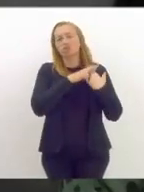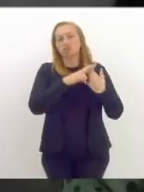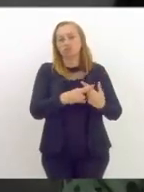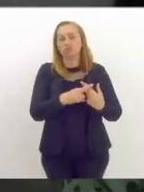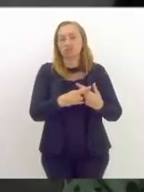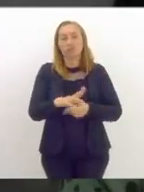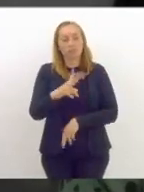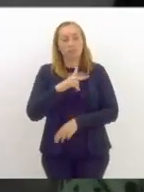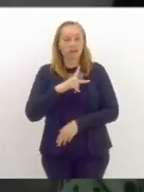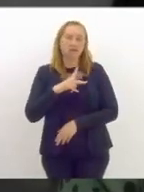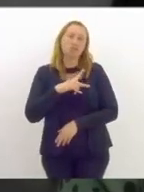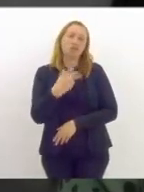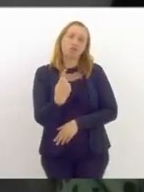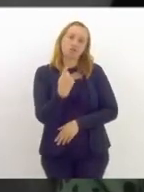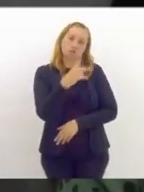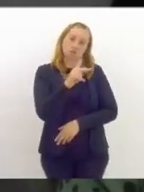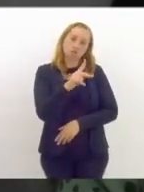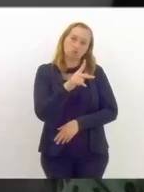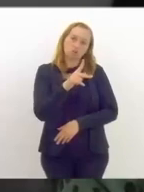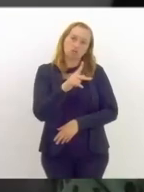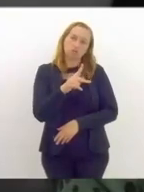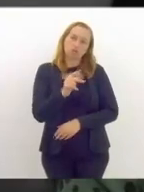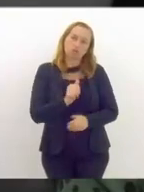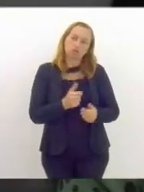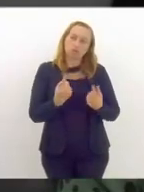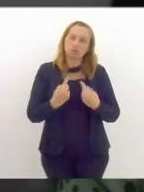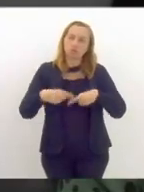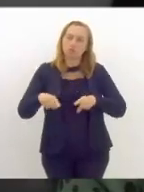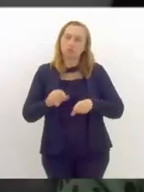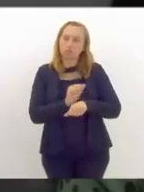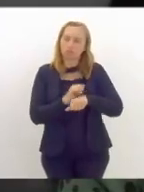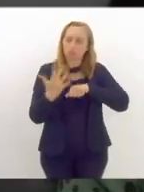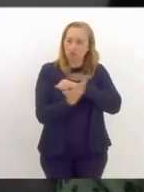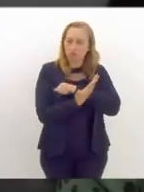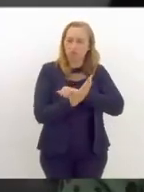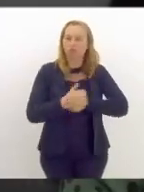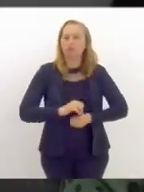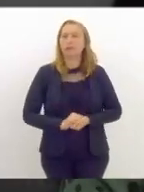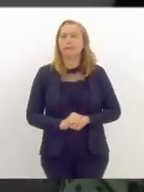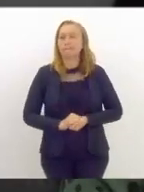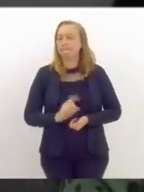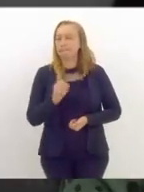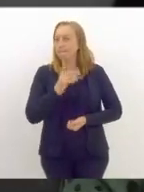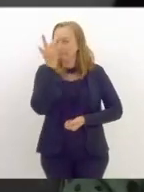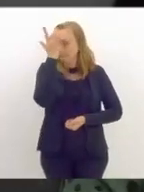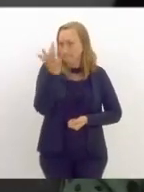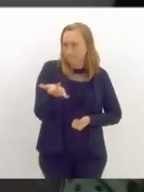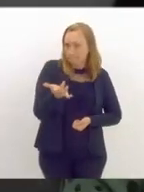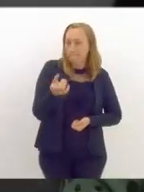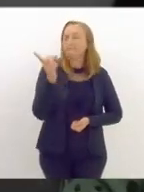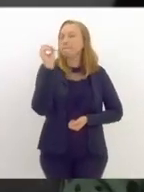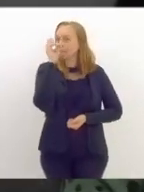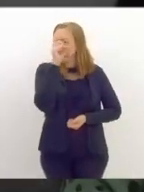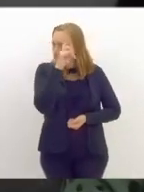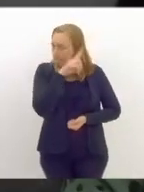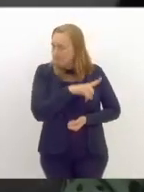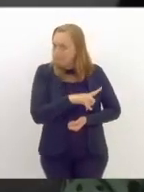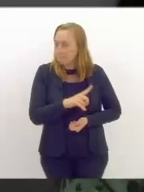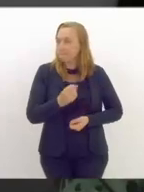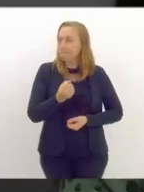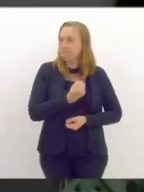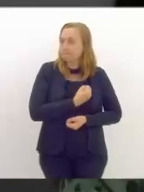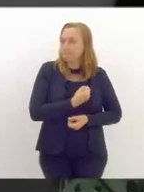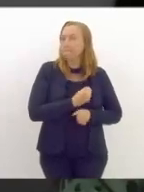responsabilidade pessoal sua no enfrentamento da pandemia da Covid-19. Não foi fácil, foi difícil, os